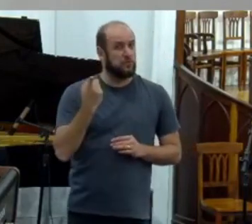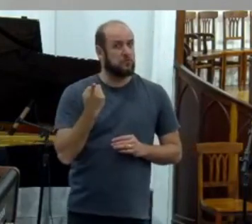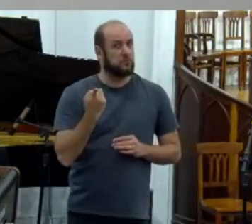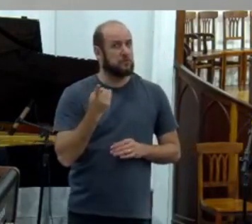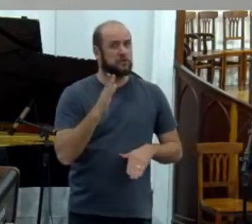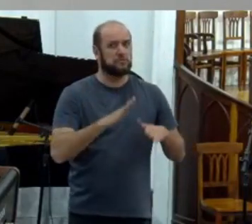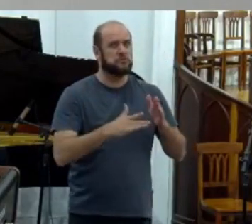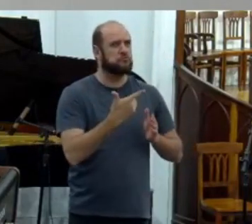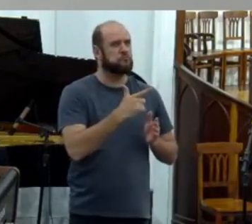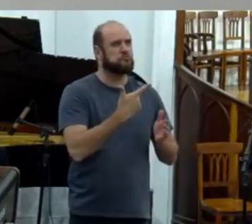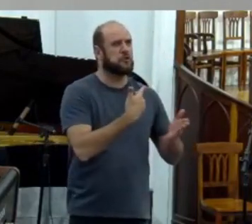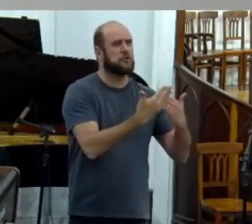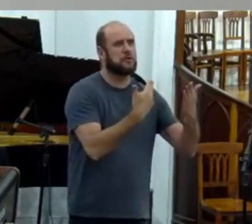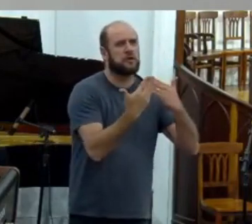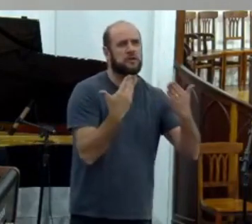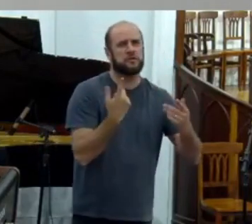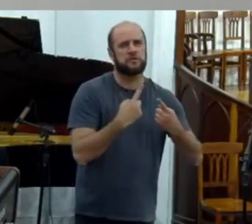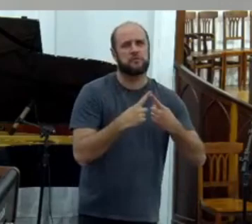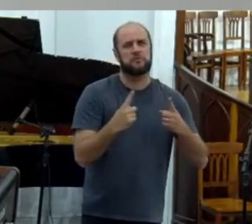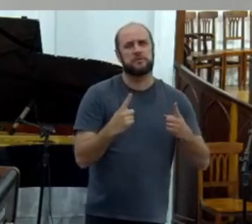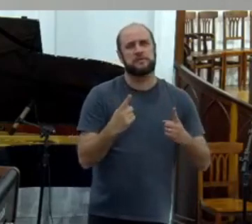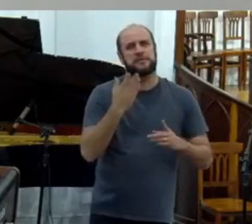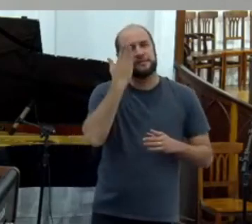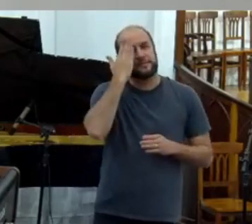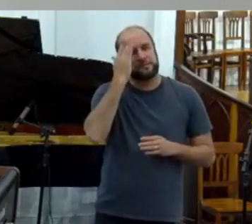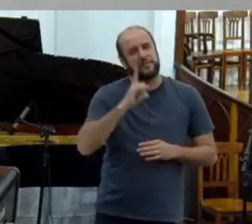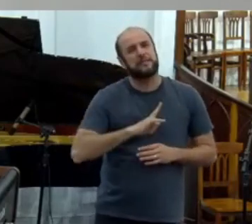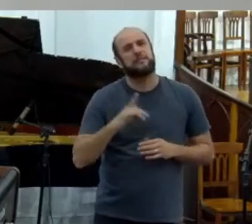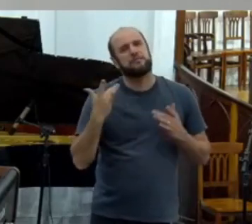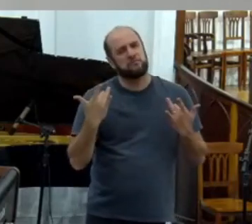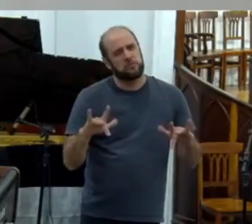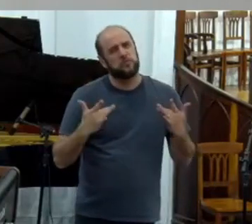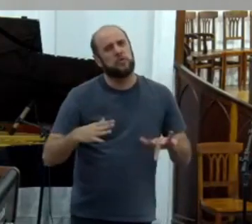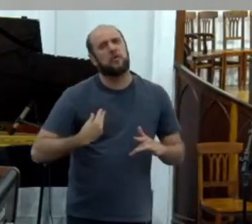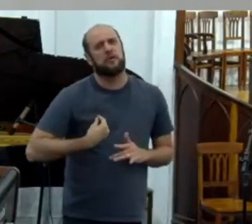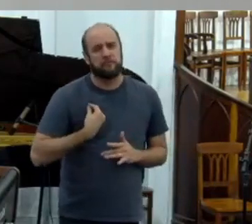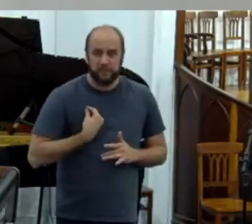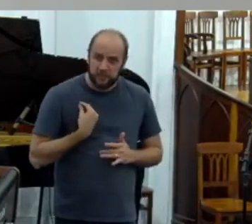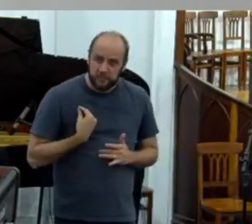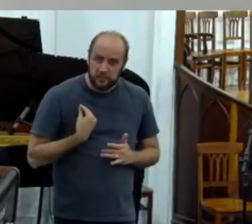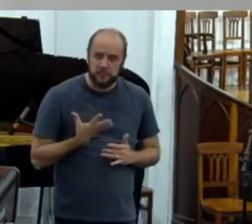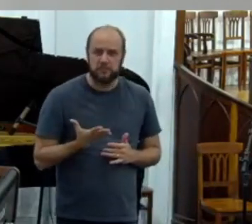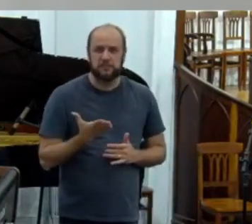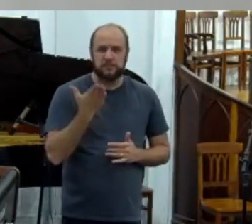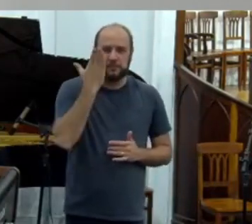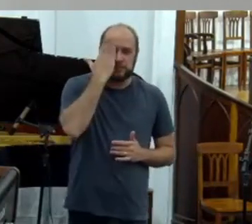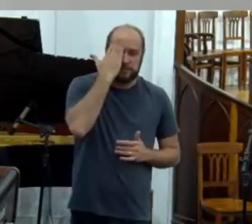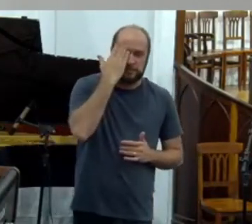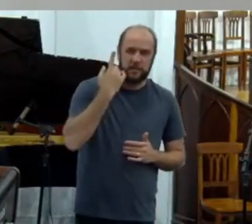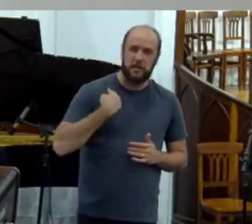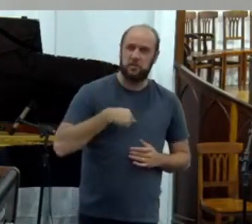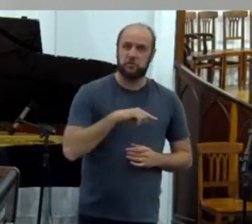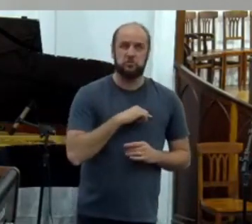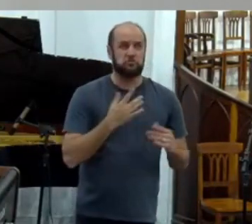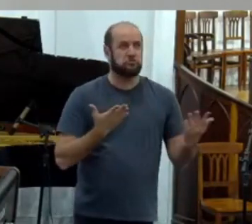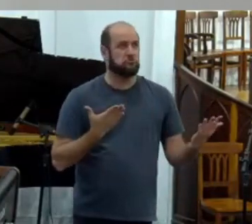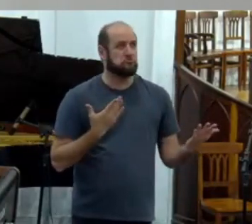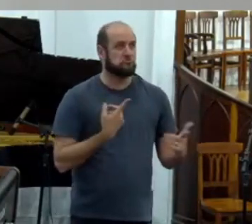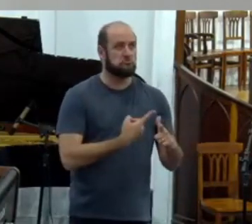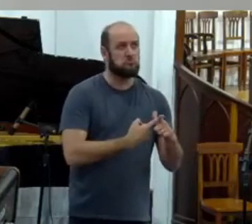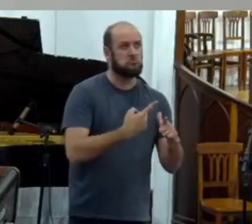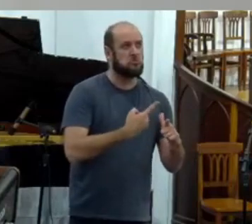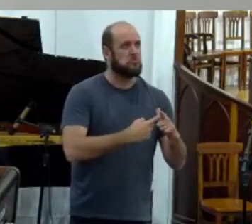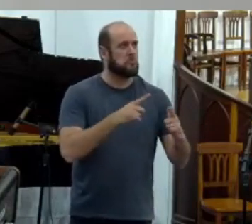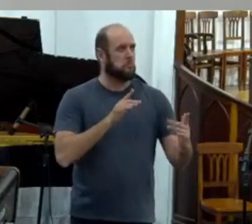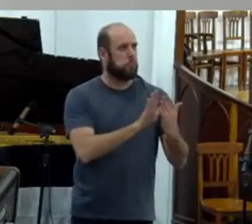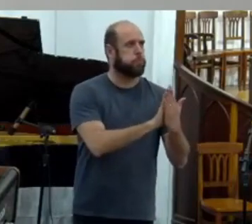outras pessoas, mas simplesmente porque a gente aprendeu que existem dores na vida, simplesmente porque trombamos com dificuldades no